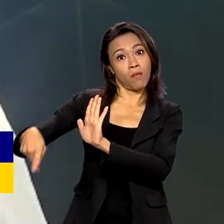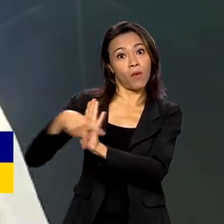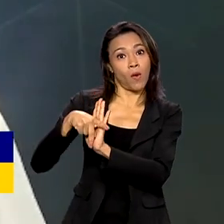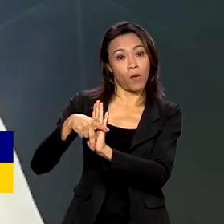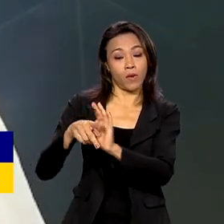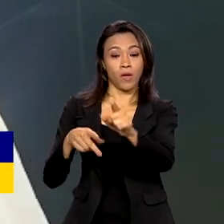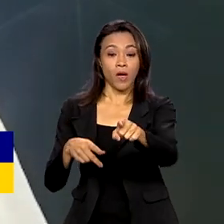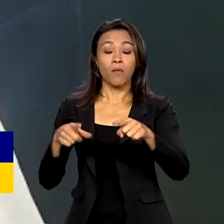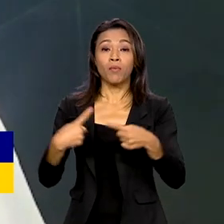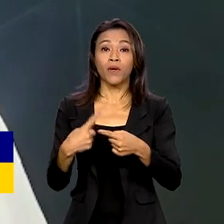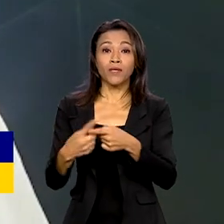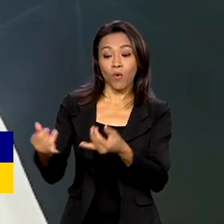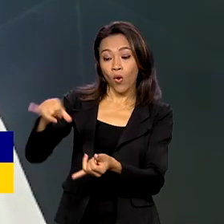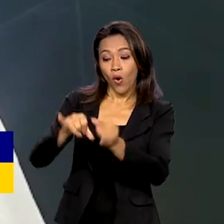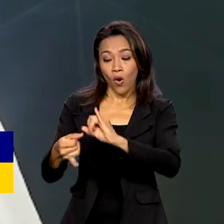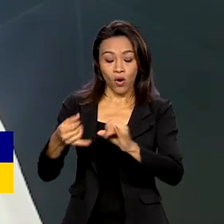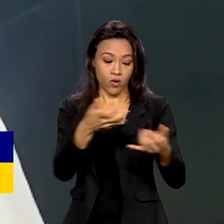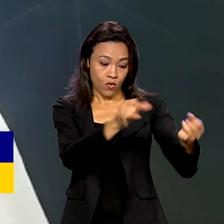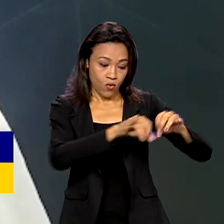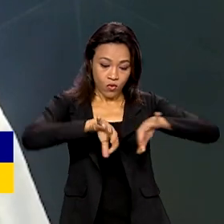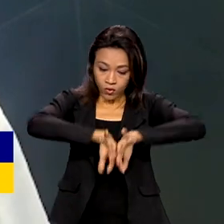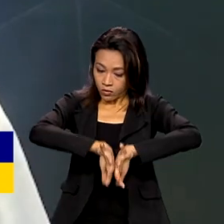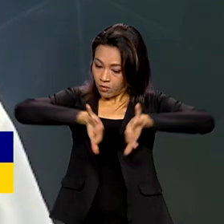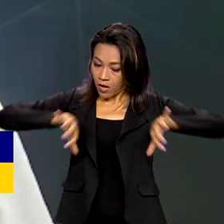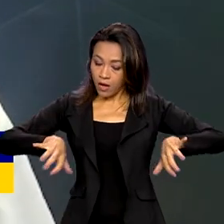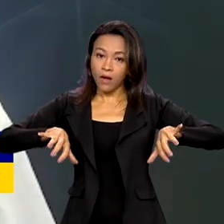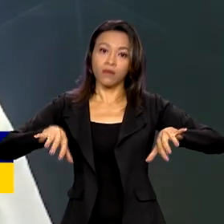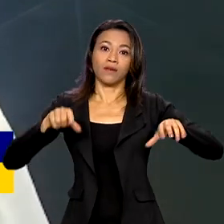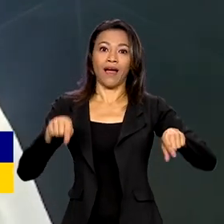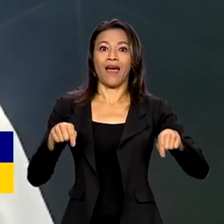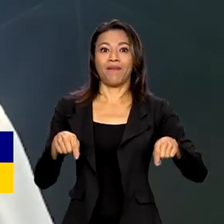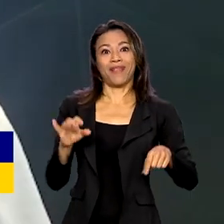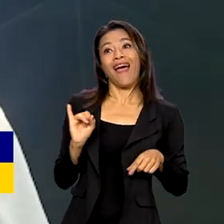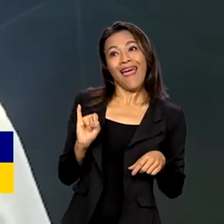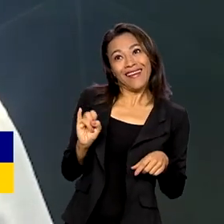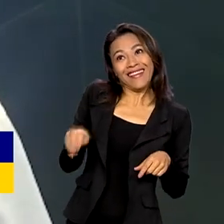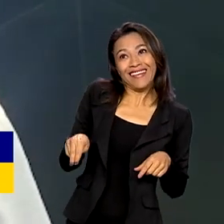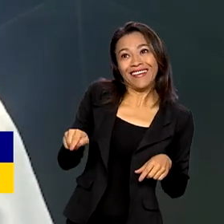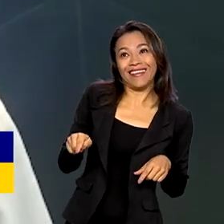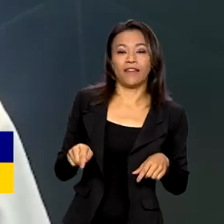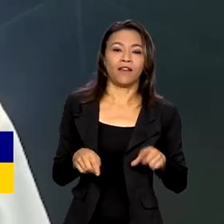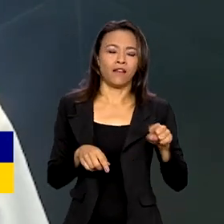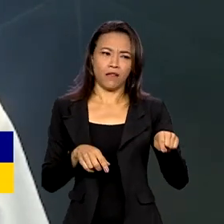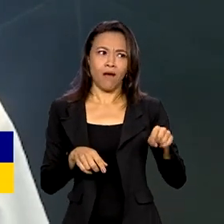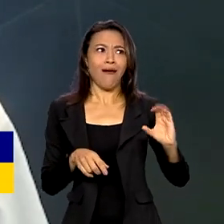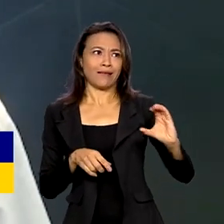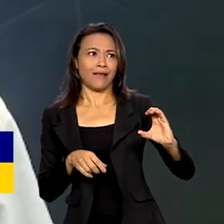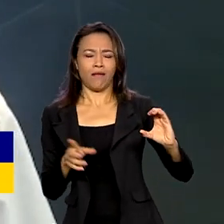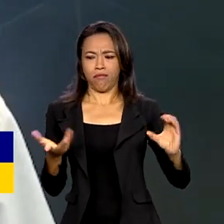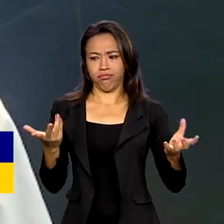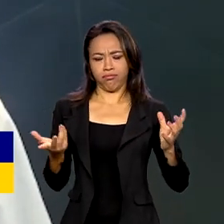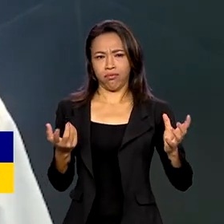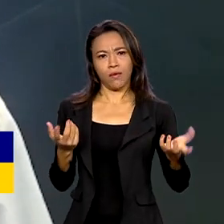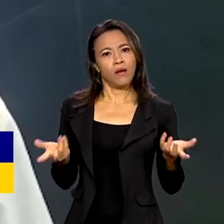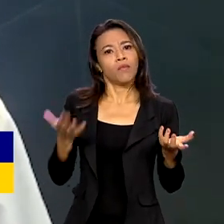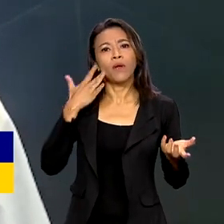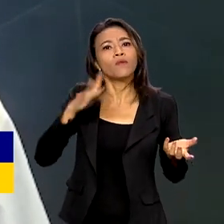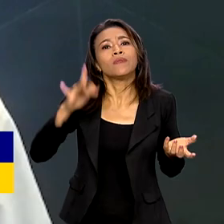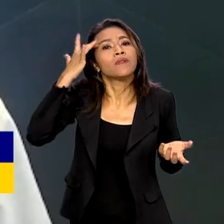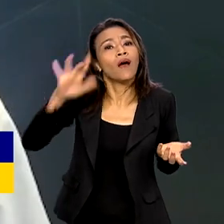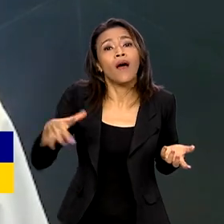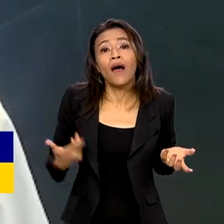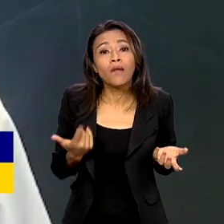diferentes poderiam estar no mercado sendo ofertados como integral e o consumidor não saberia identificar qual aquele que teria maior ou